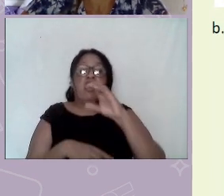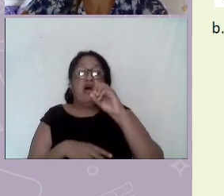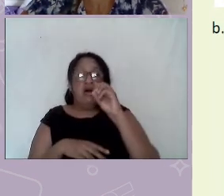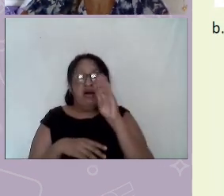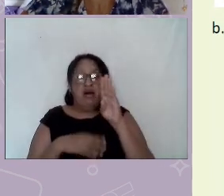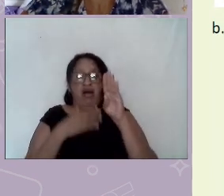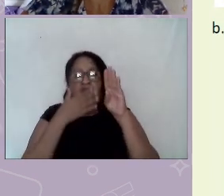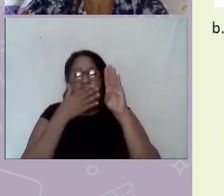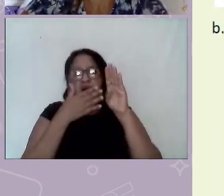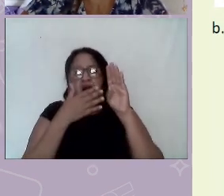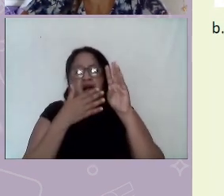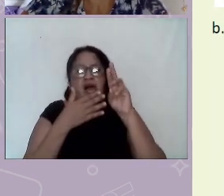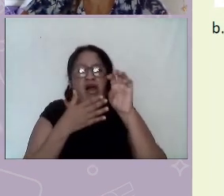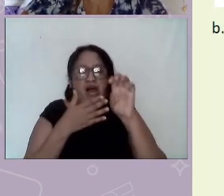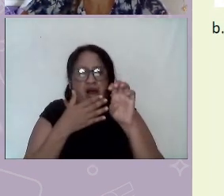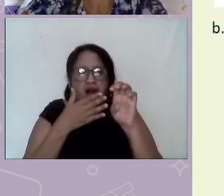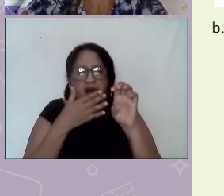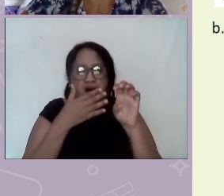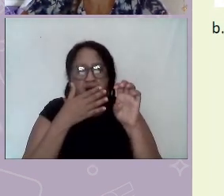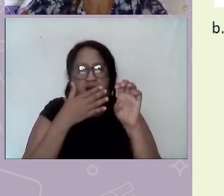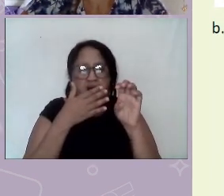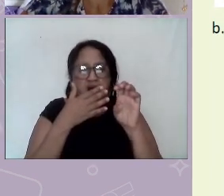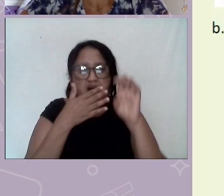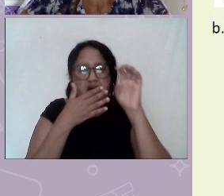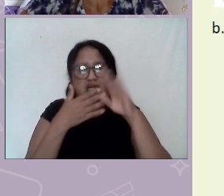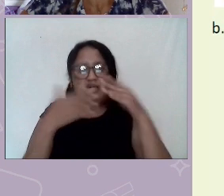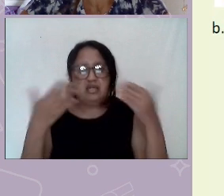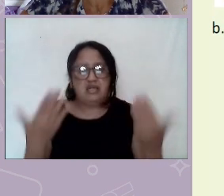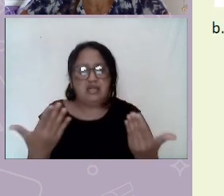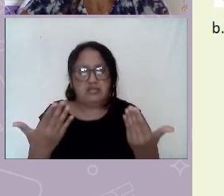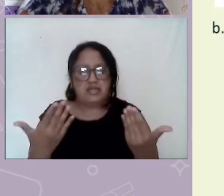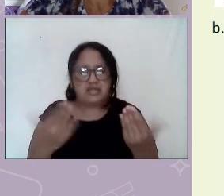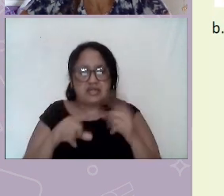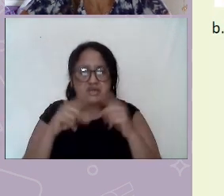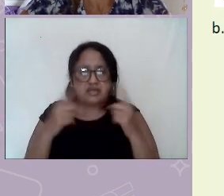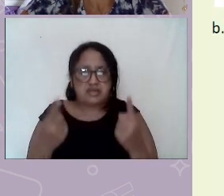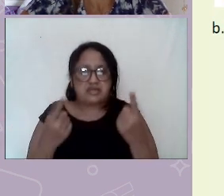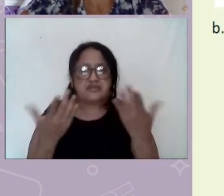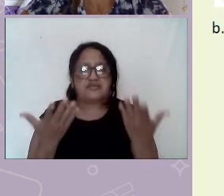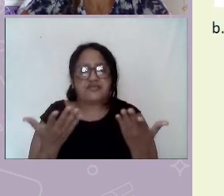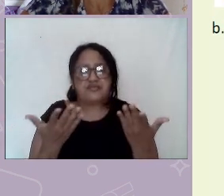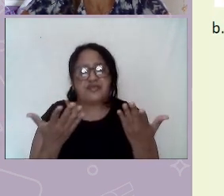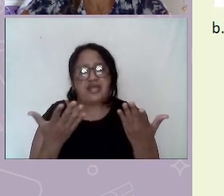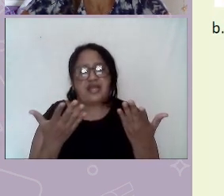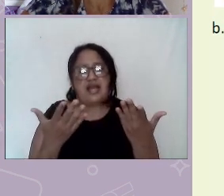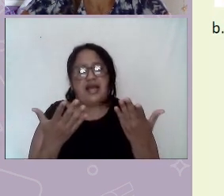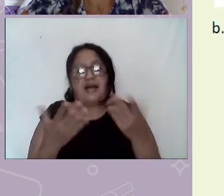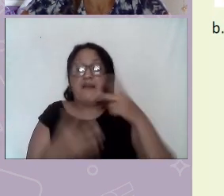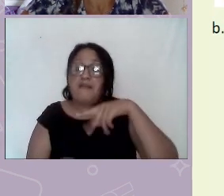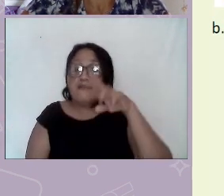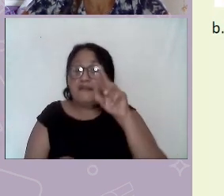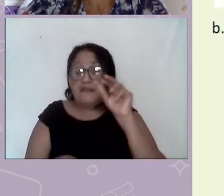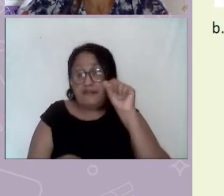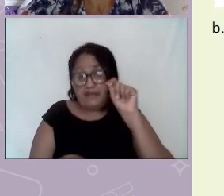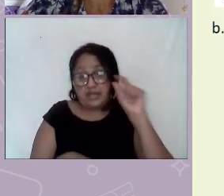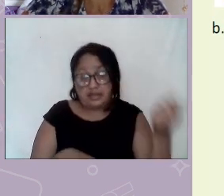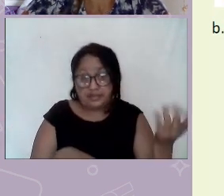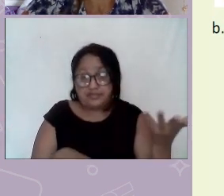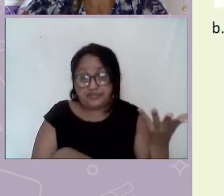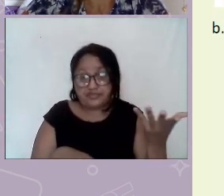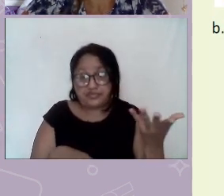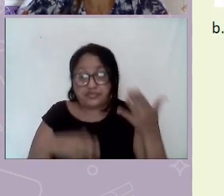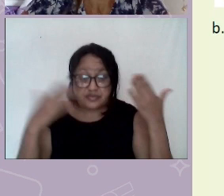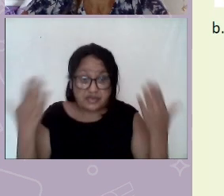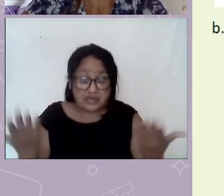cobre no estado metálico tá certo mas a prata no estado de íon então